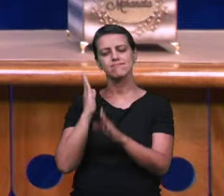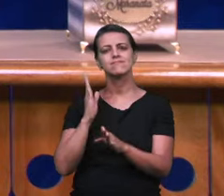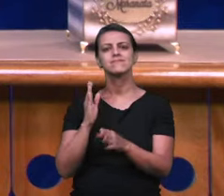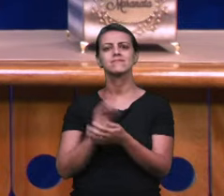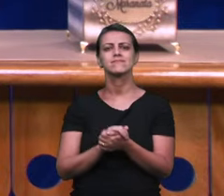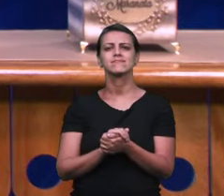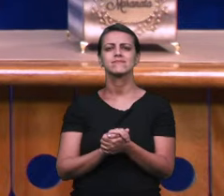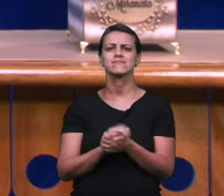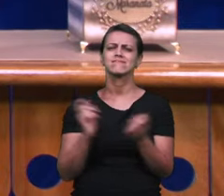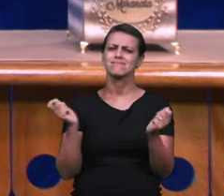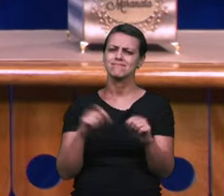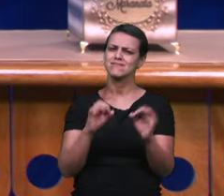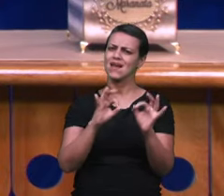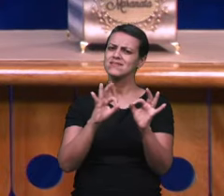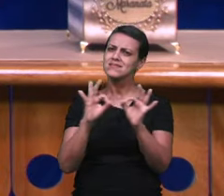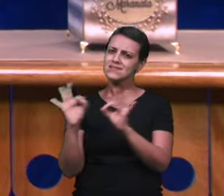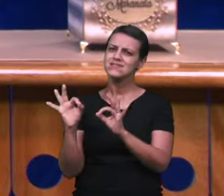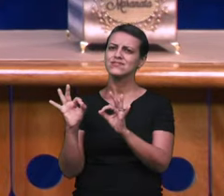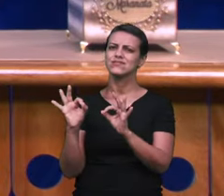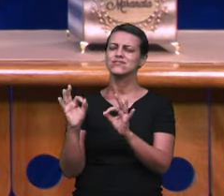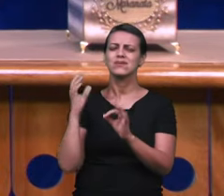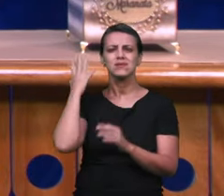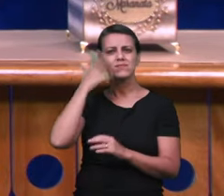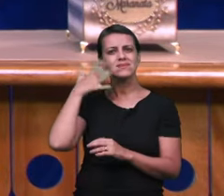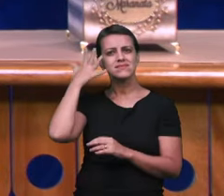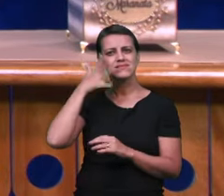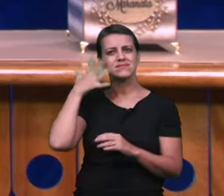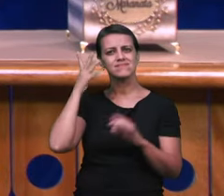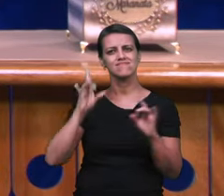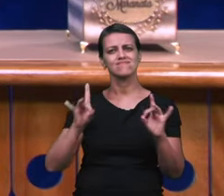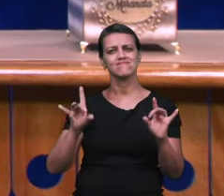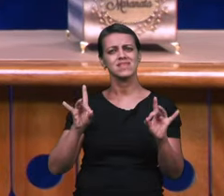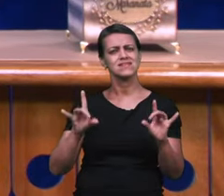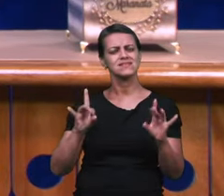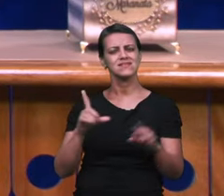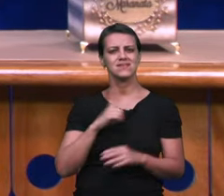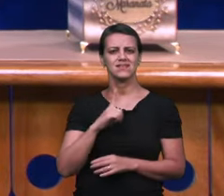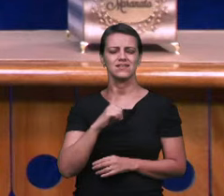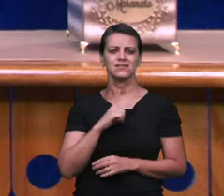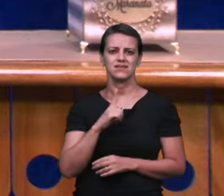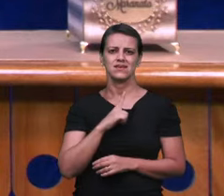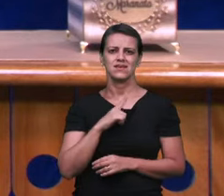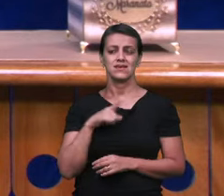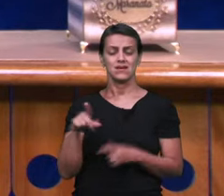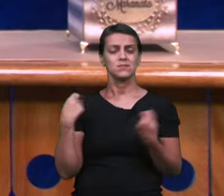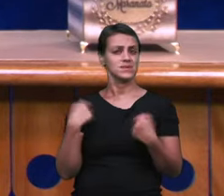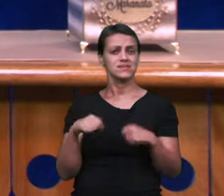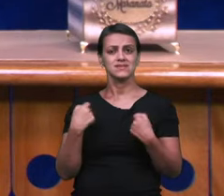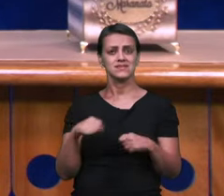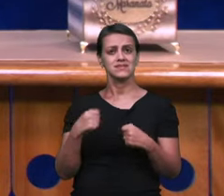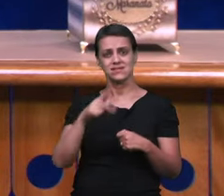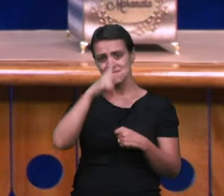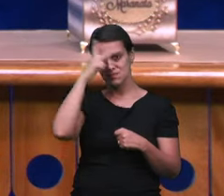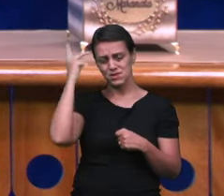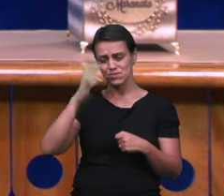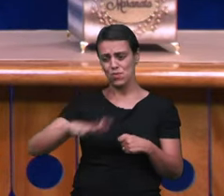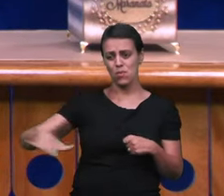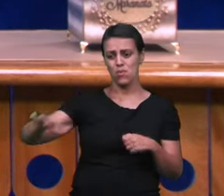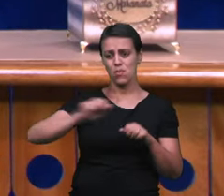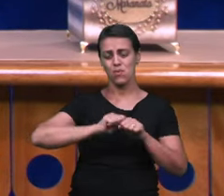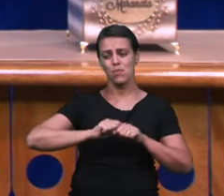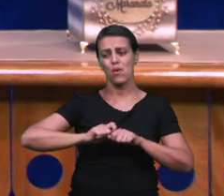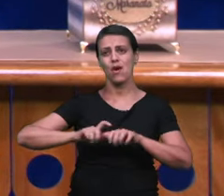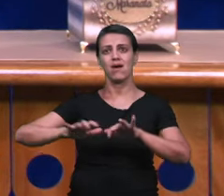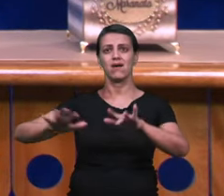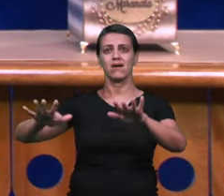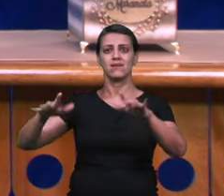a esse evento. É uma mensagem especial, toda especial, que ela precisa chegar a toda criatura. É